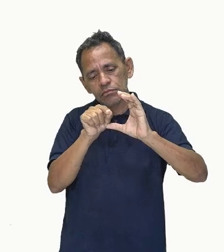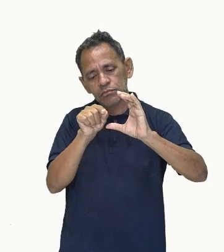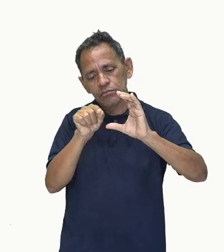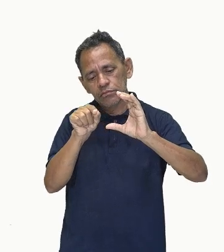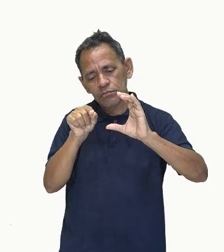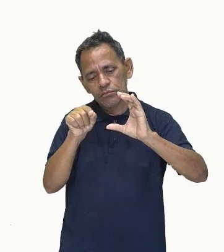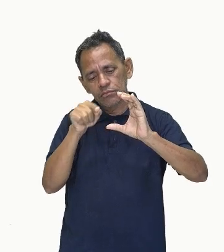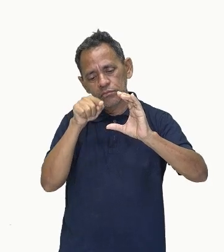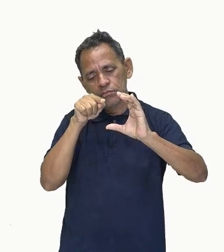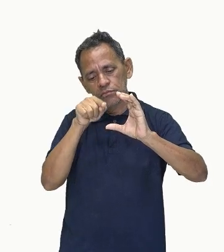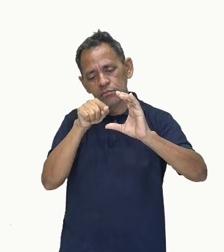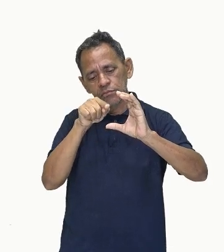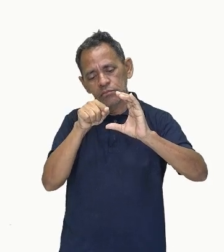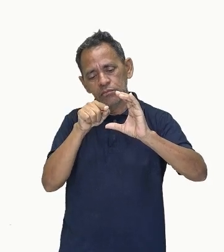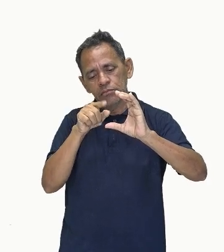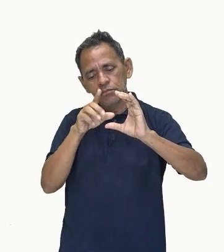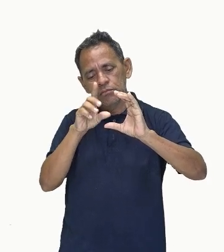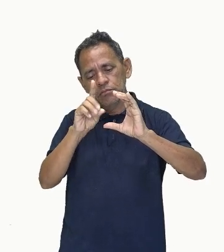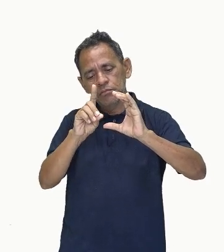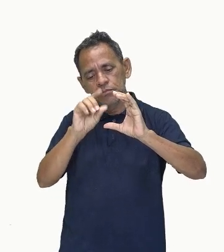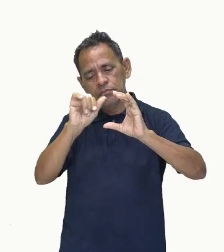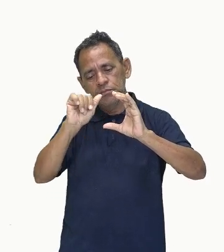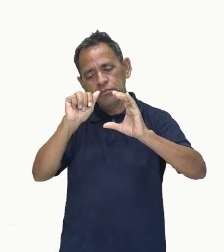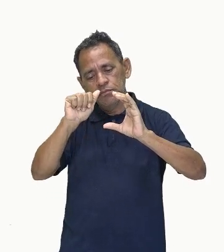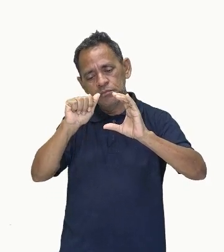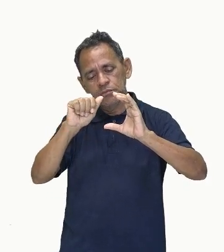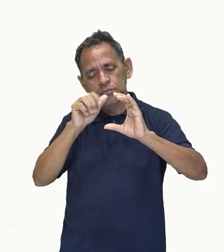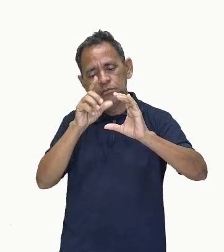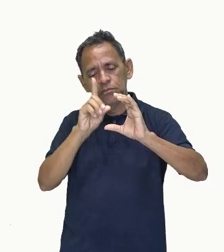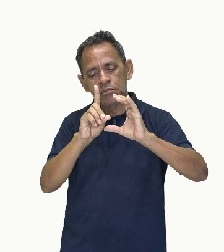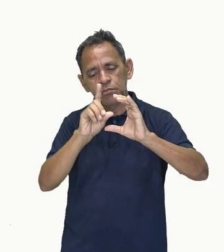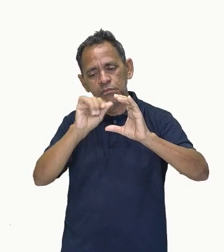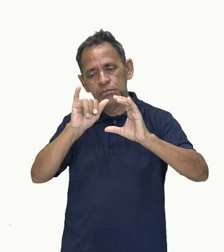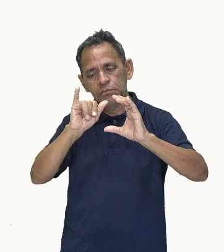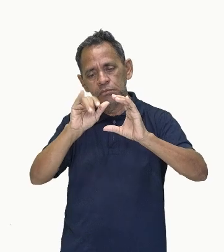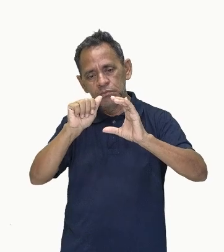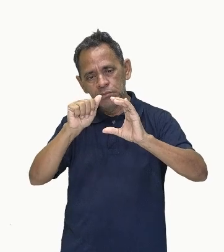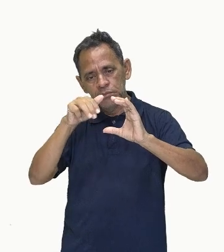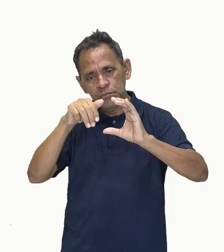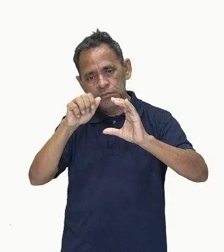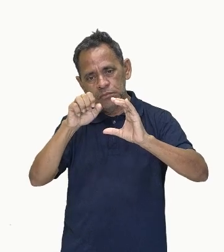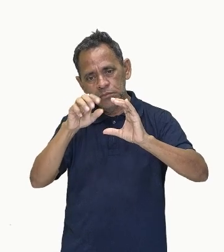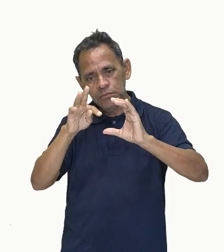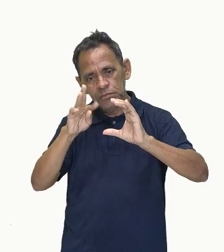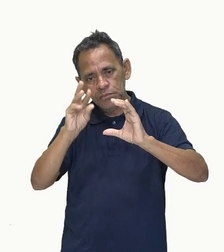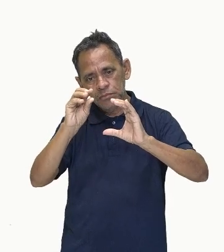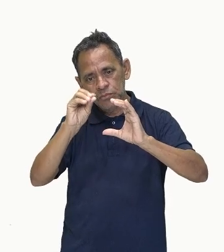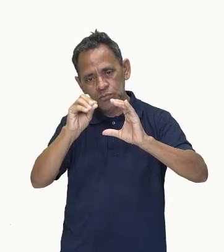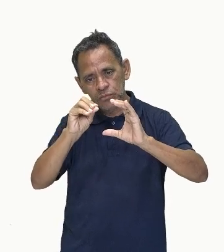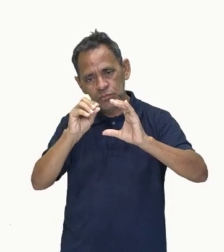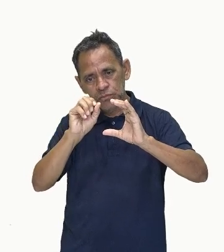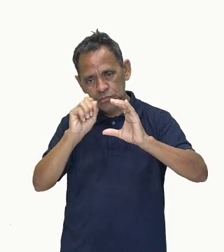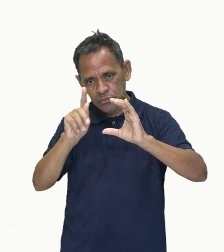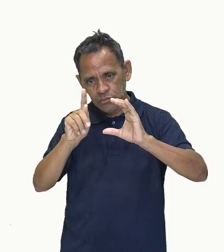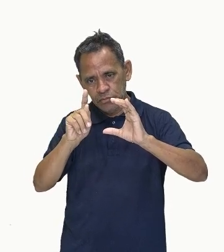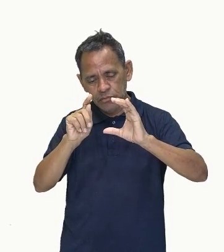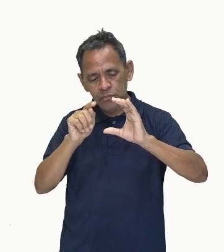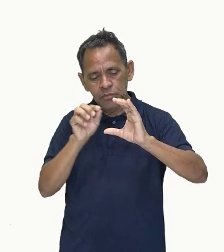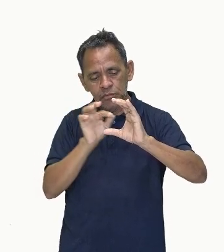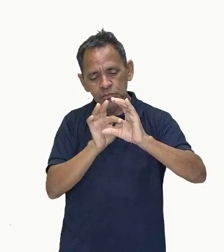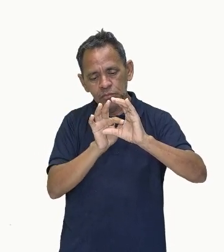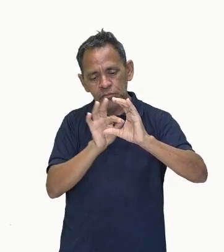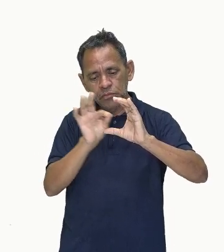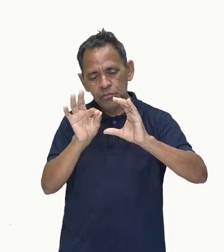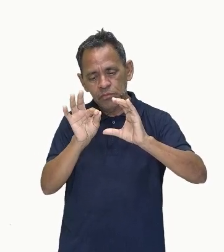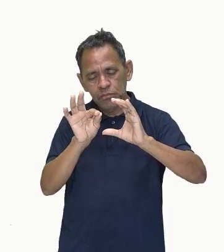pelo centro dela, nós temos o diâmetro, tá? Temos o